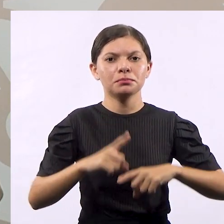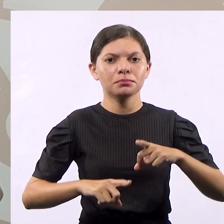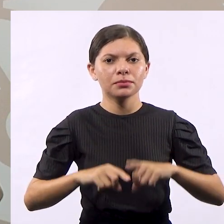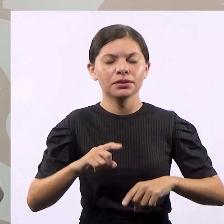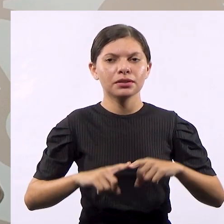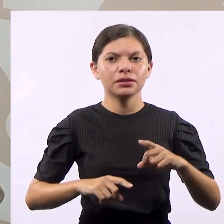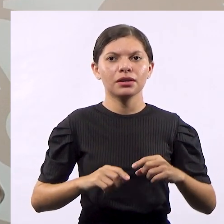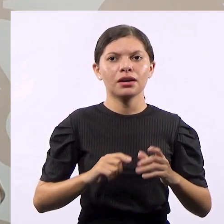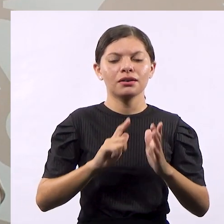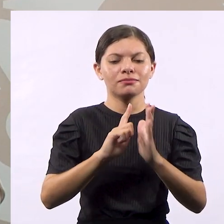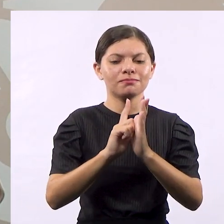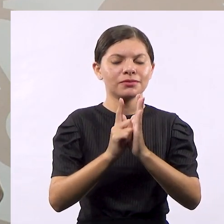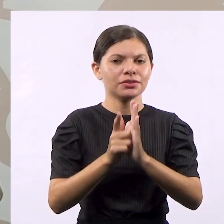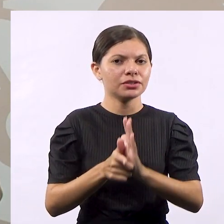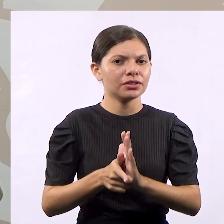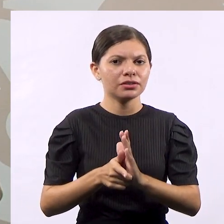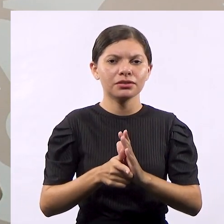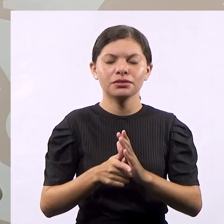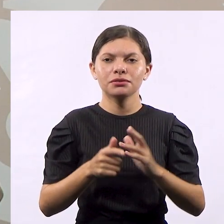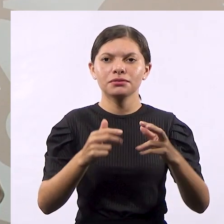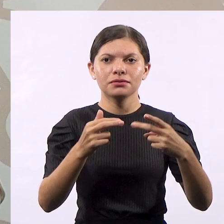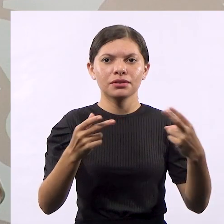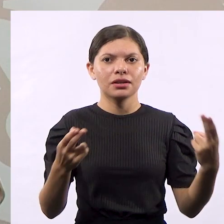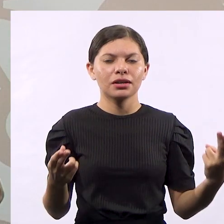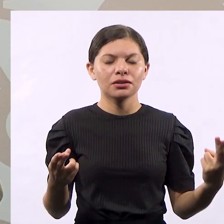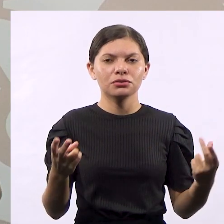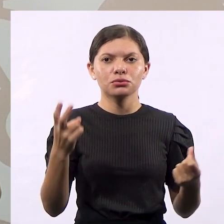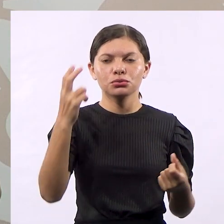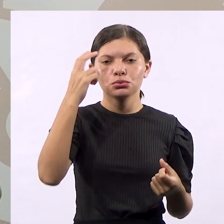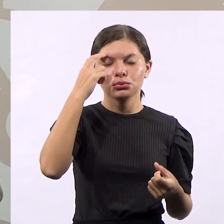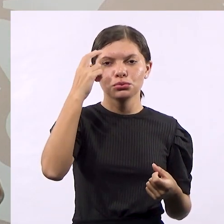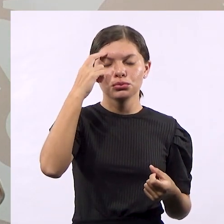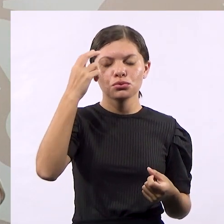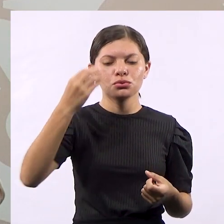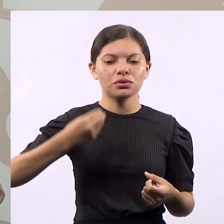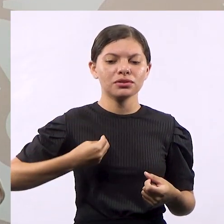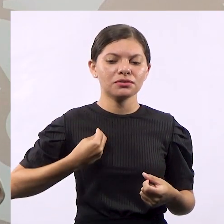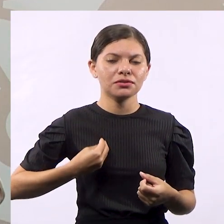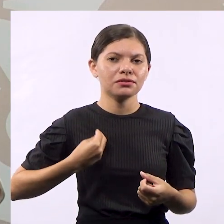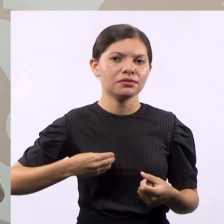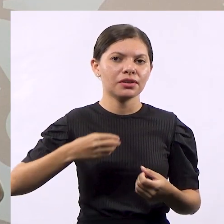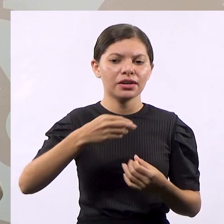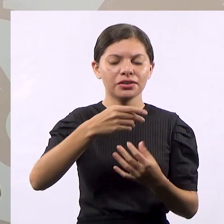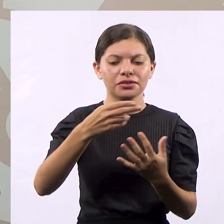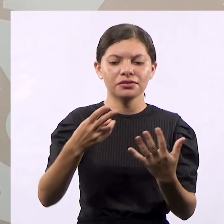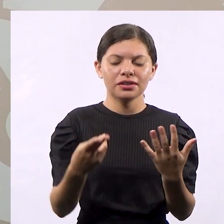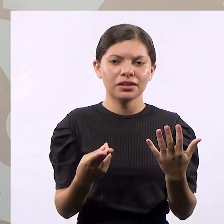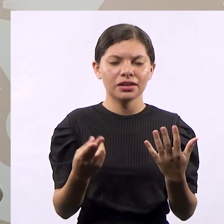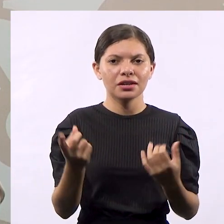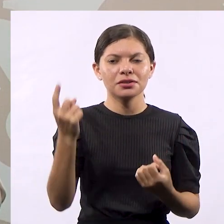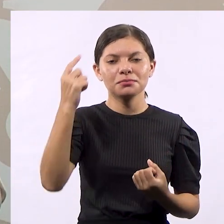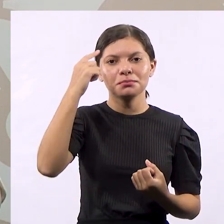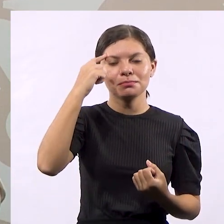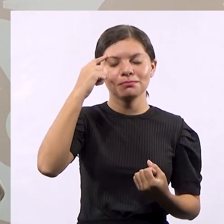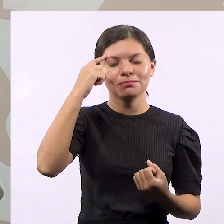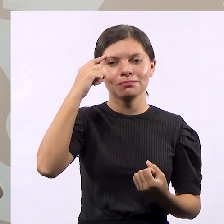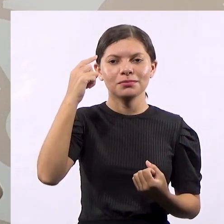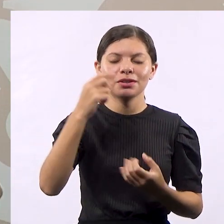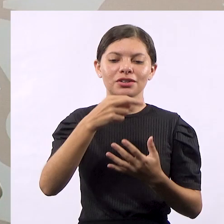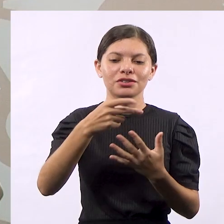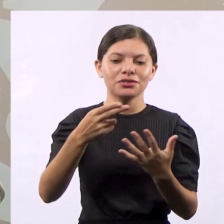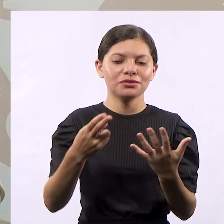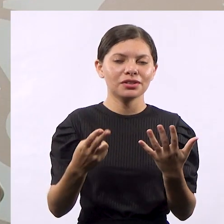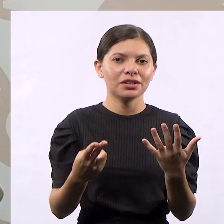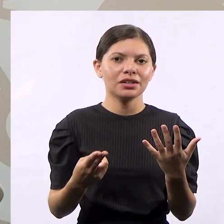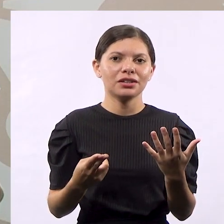nosso material, a diversidade de gênero, a diversidade de cultura, o modo de viver das pessoas, o modo de